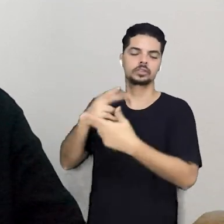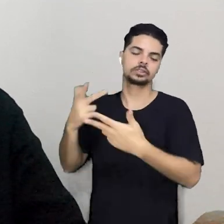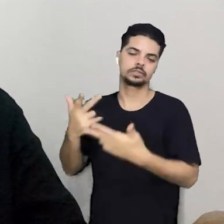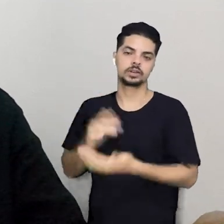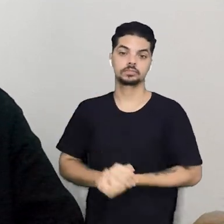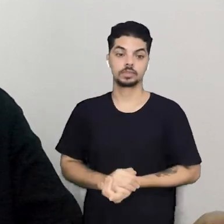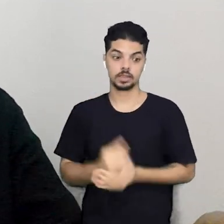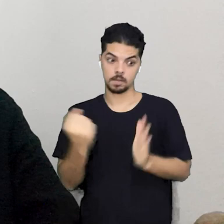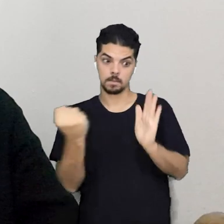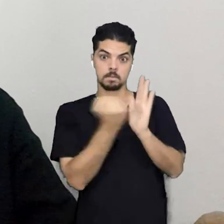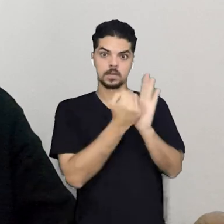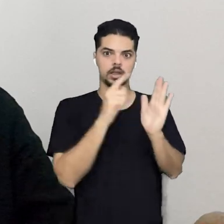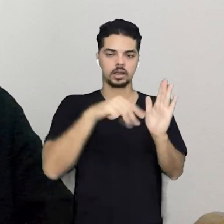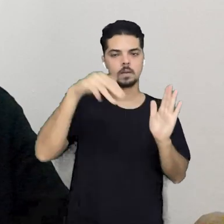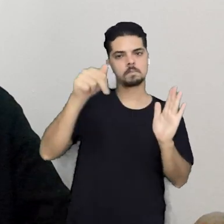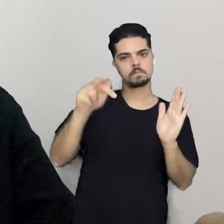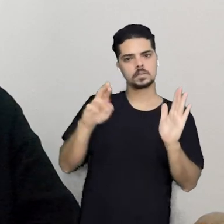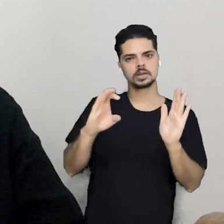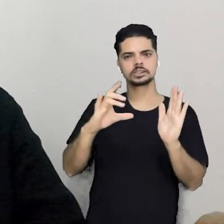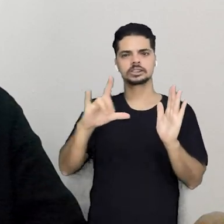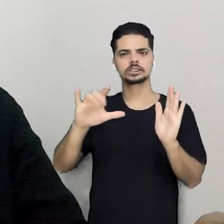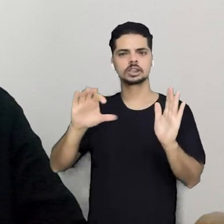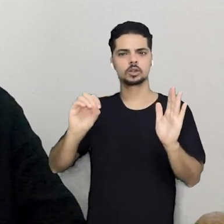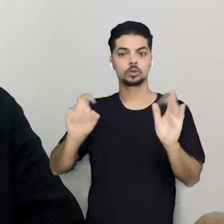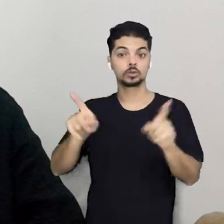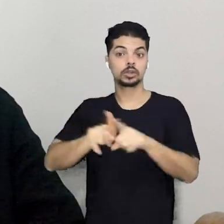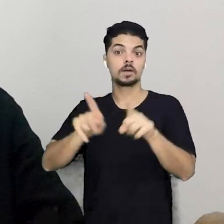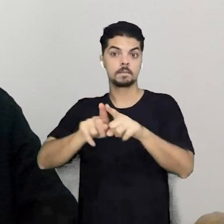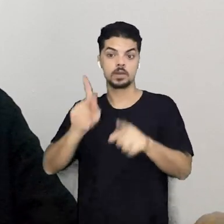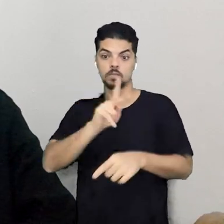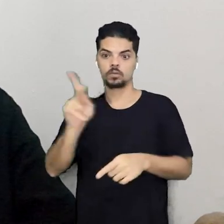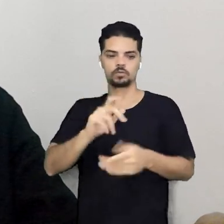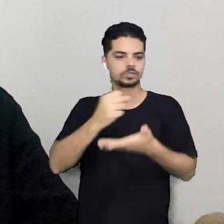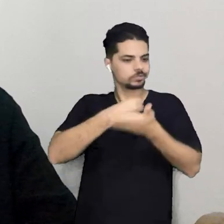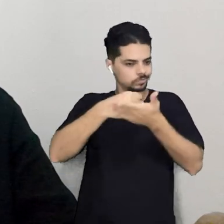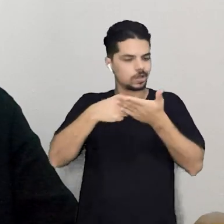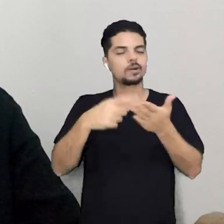completa do texto do professor Marcelo, tá? Que há de contribuir